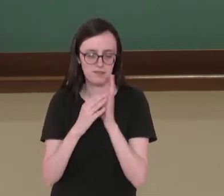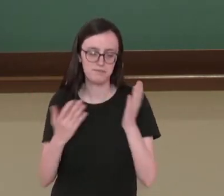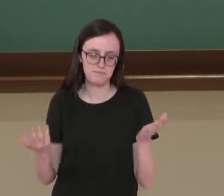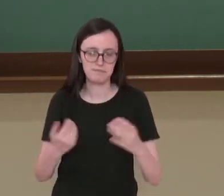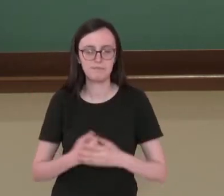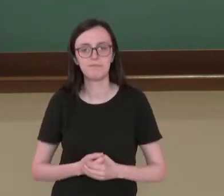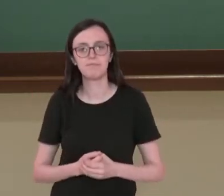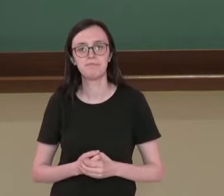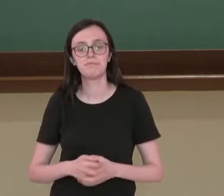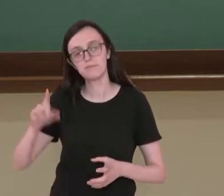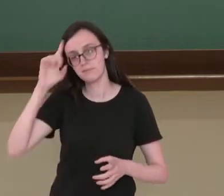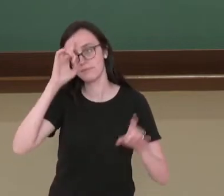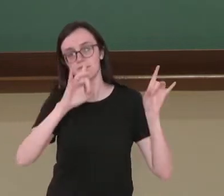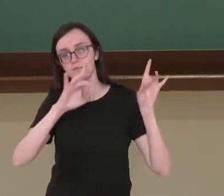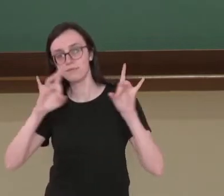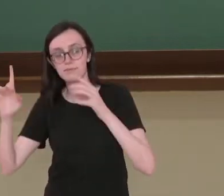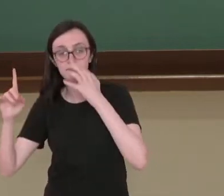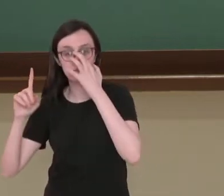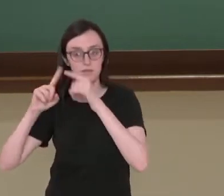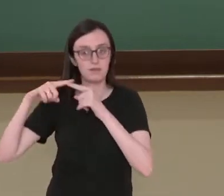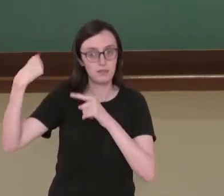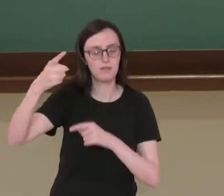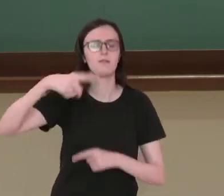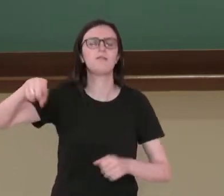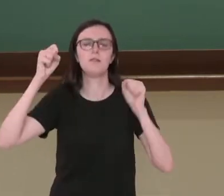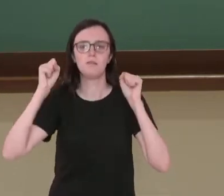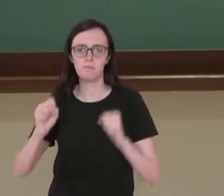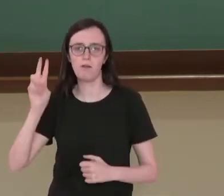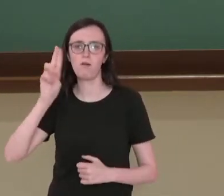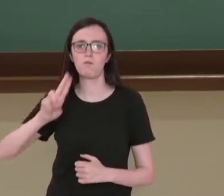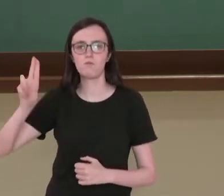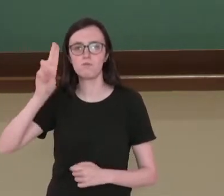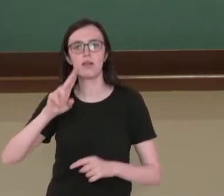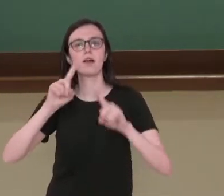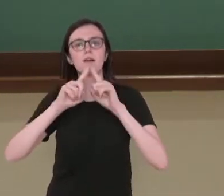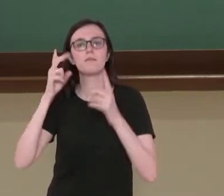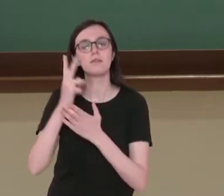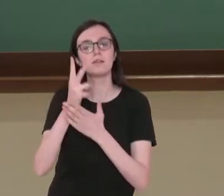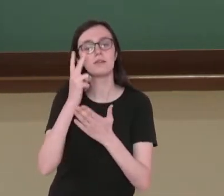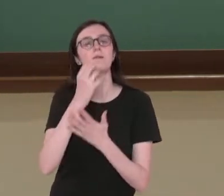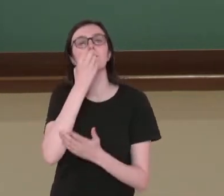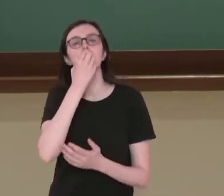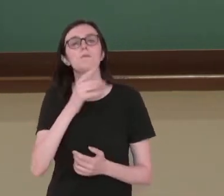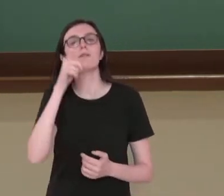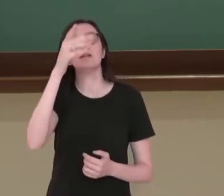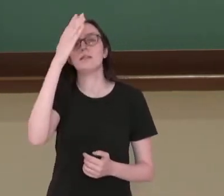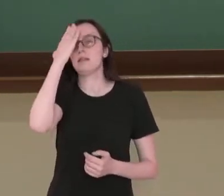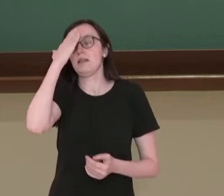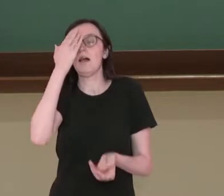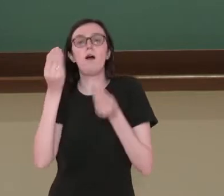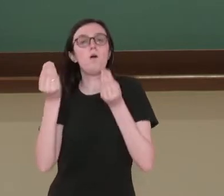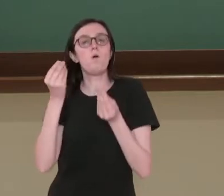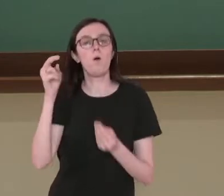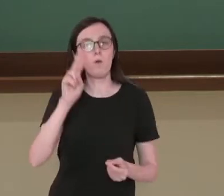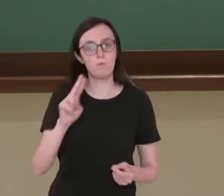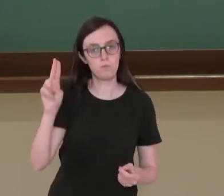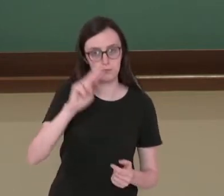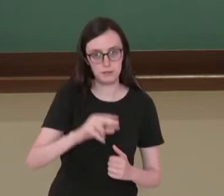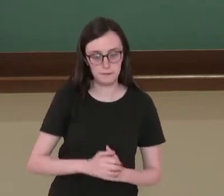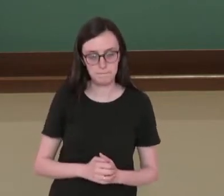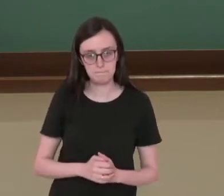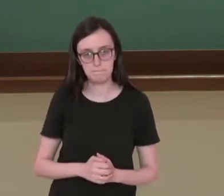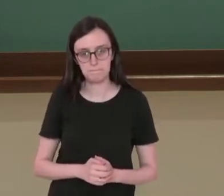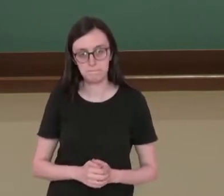calculadora. No dia a dia, depois, vocês vão poder utilizar, porém, sempre é bom você saber como utilizar. Então,